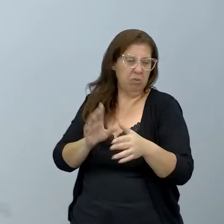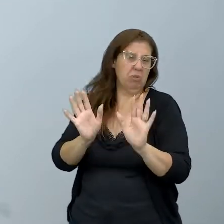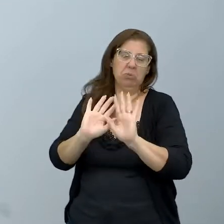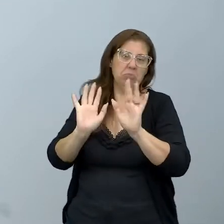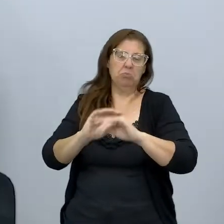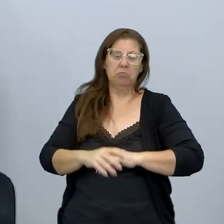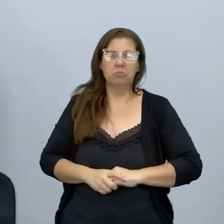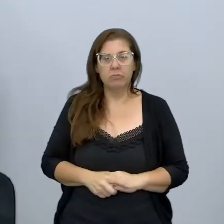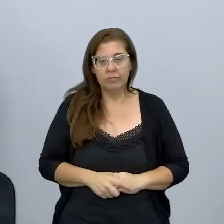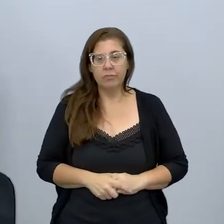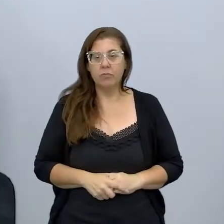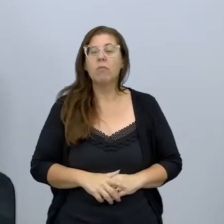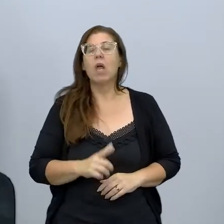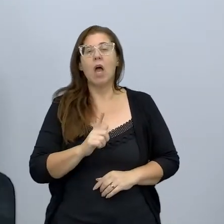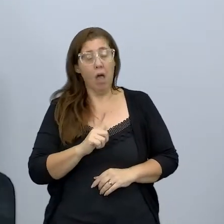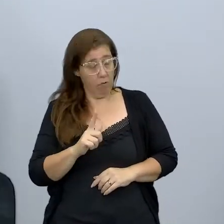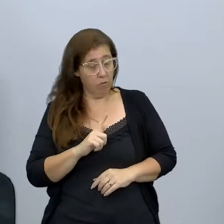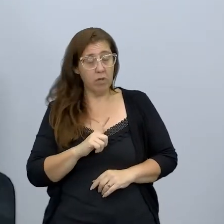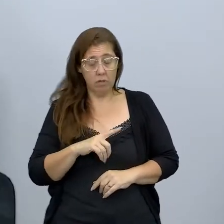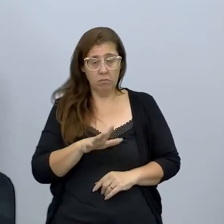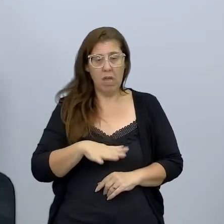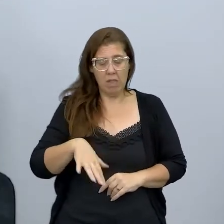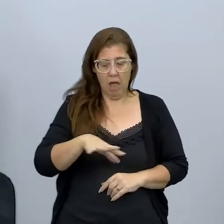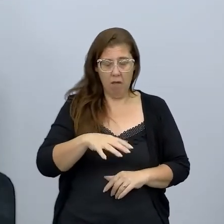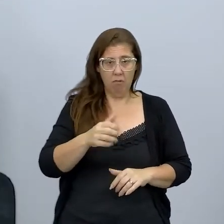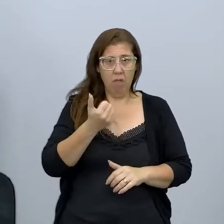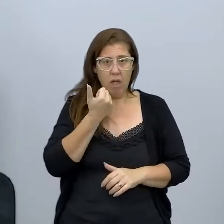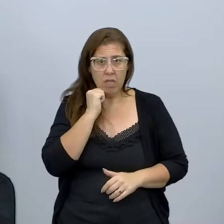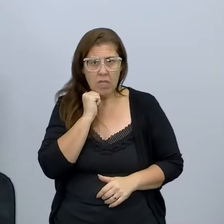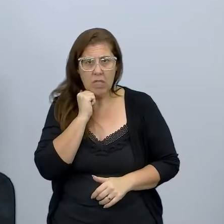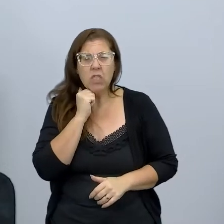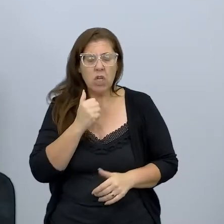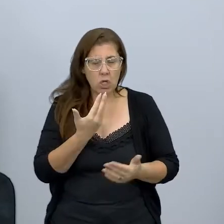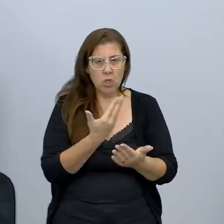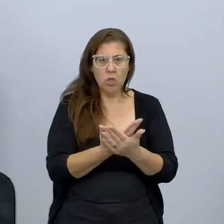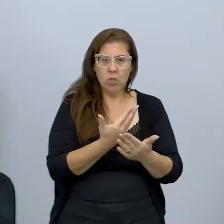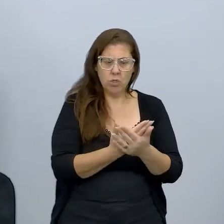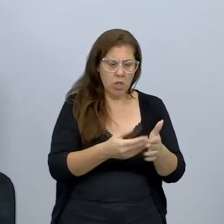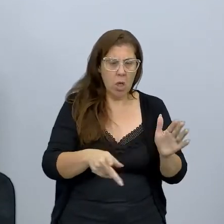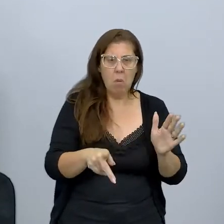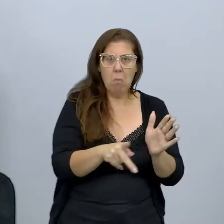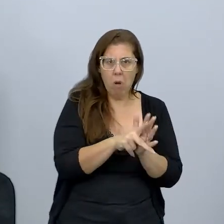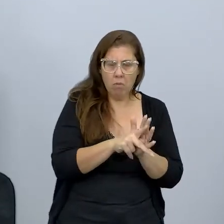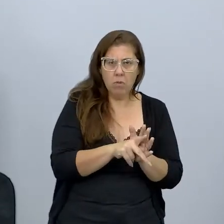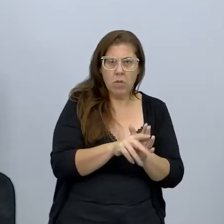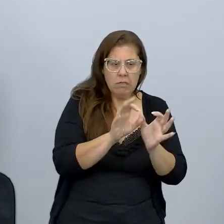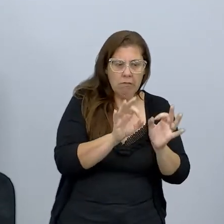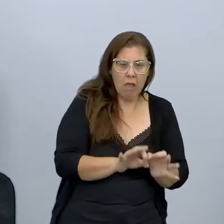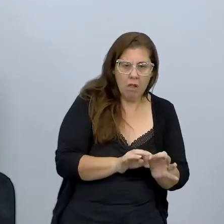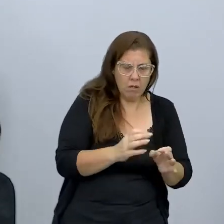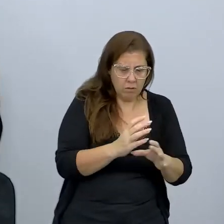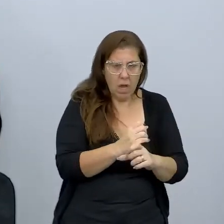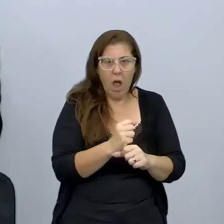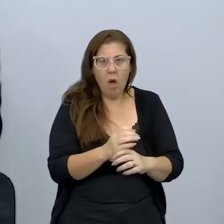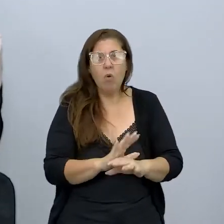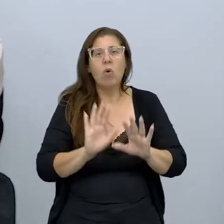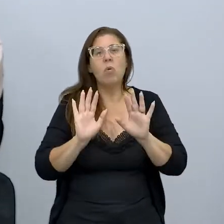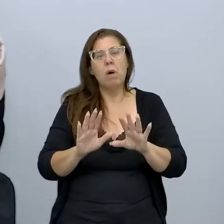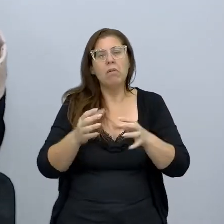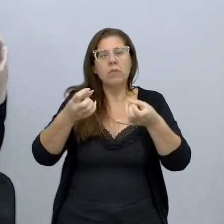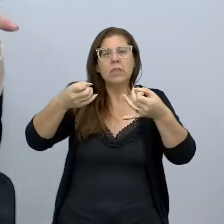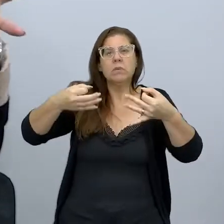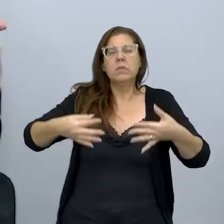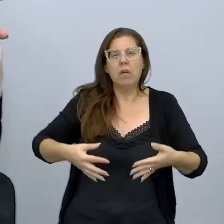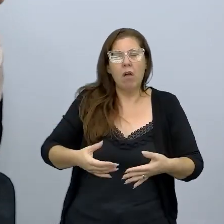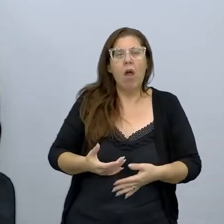não. A gente tem uma parte na ciência que a gente estuda especificamente o negócio de ser eficiente, a gente calcula. Aqui a gente vai dizer